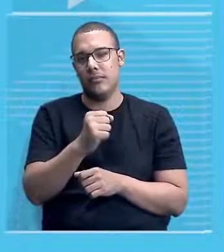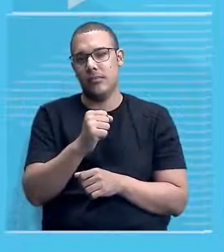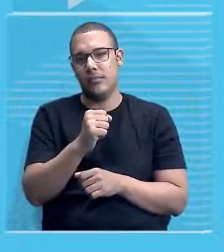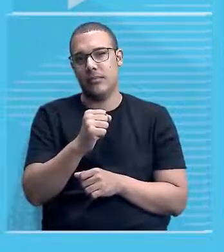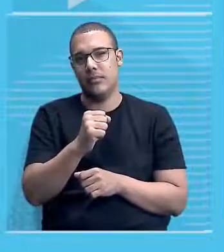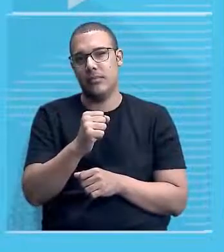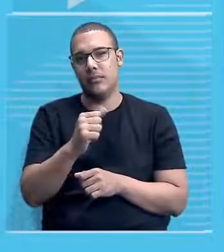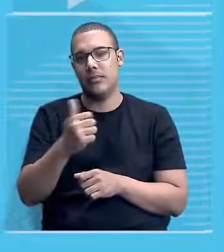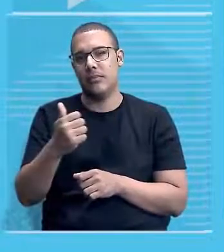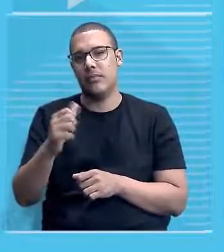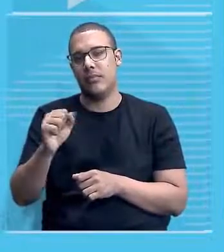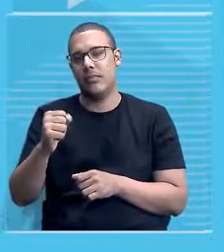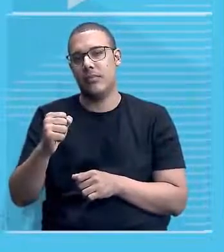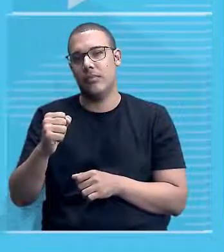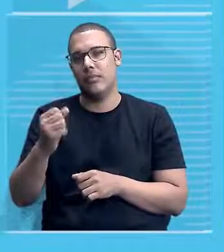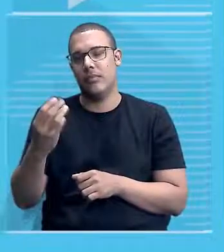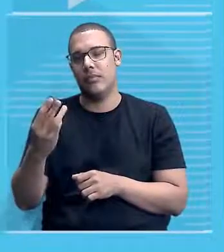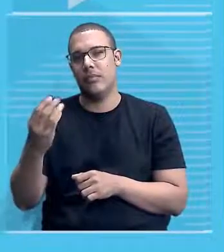1836